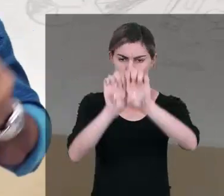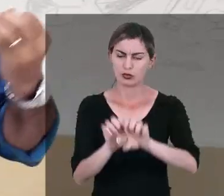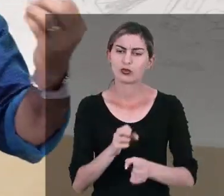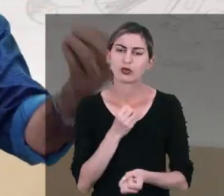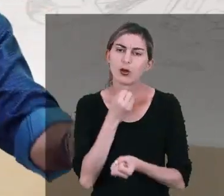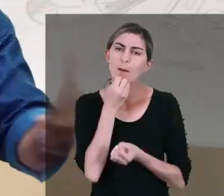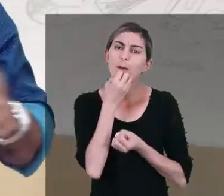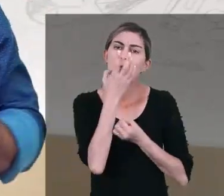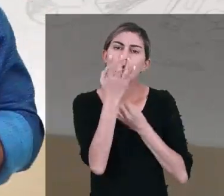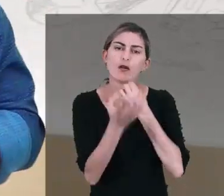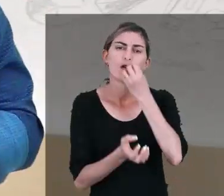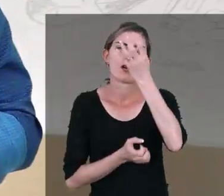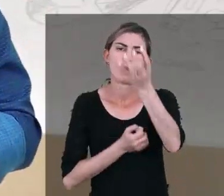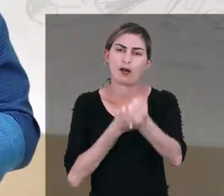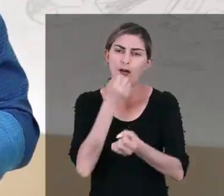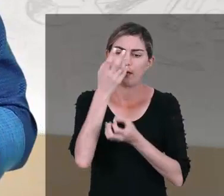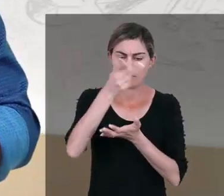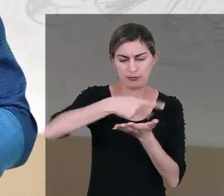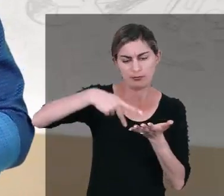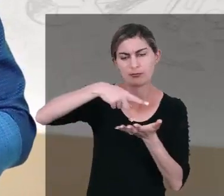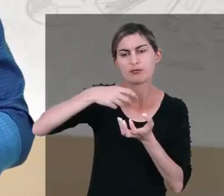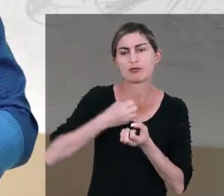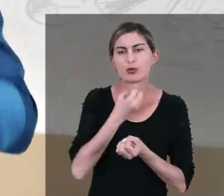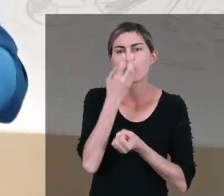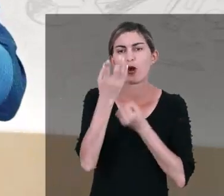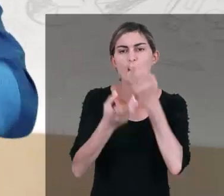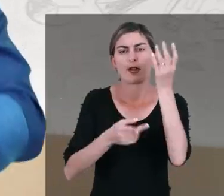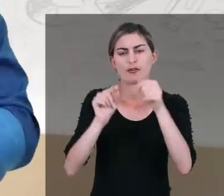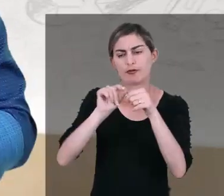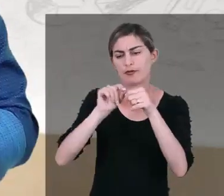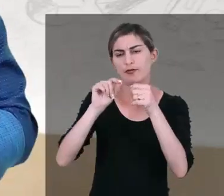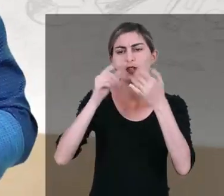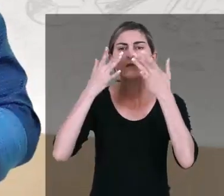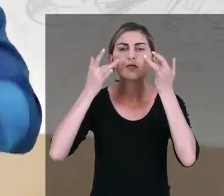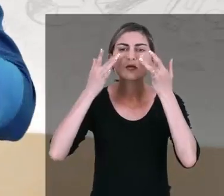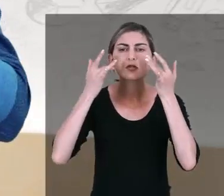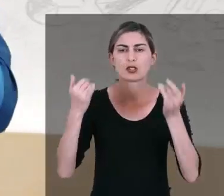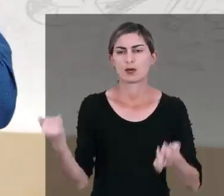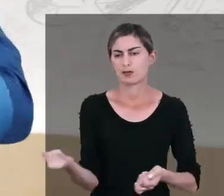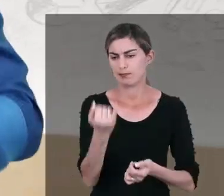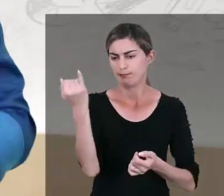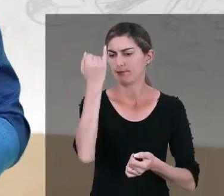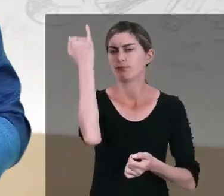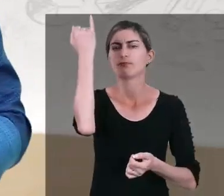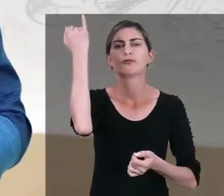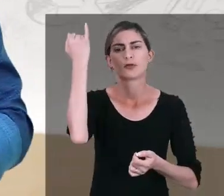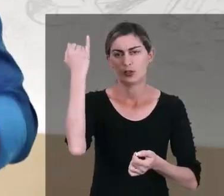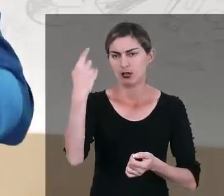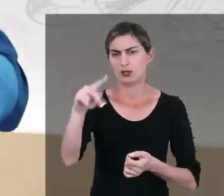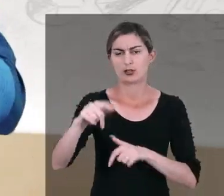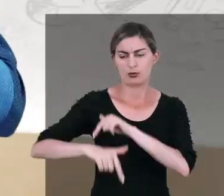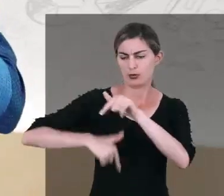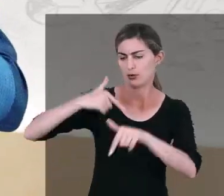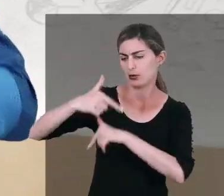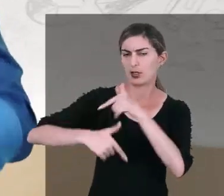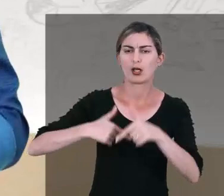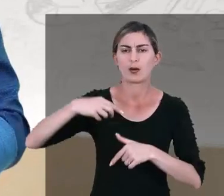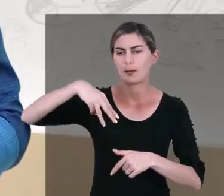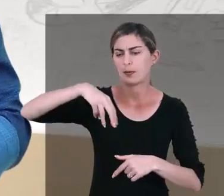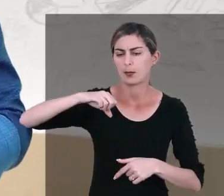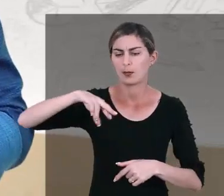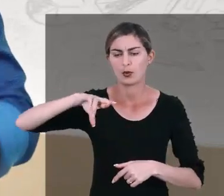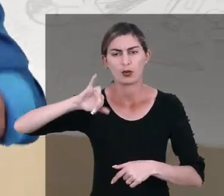para justificar o espaço que ele fez em homenagem aos judeus. E isso é muito importante, isso enriquece o seu trabalho. Portanto, o